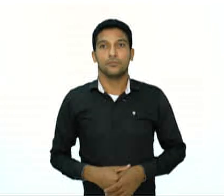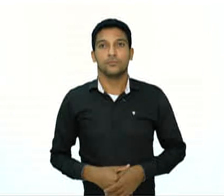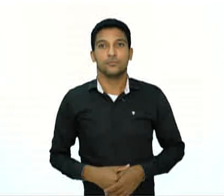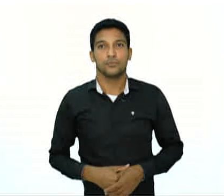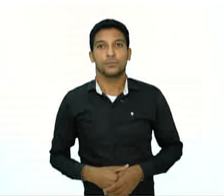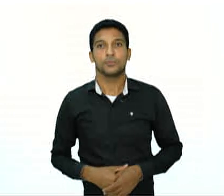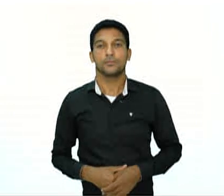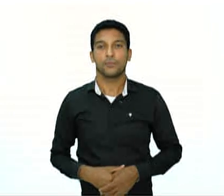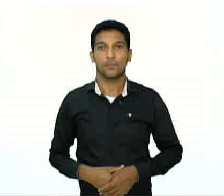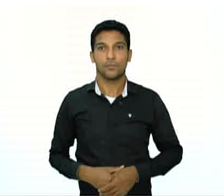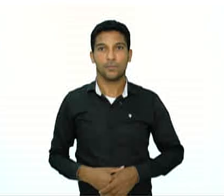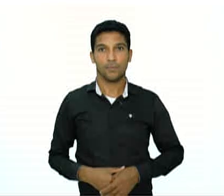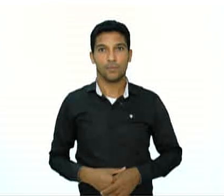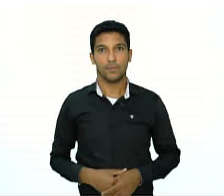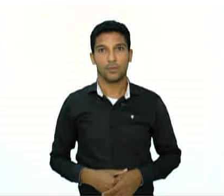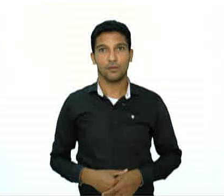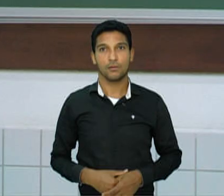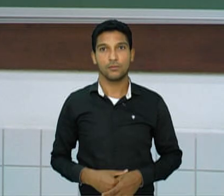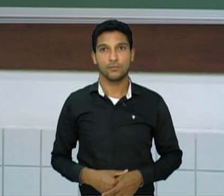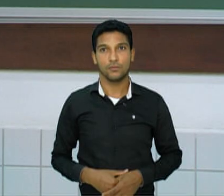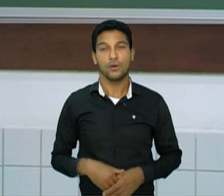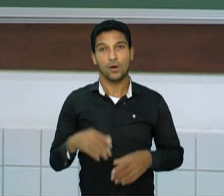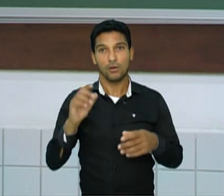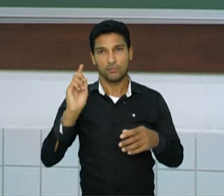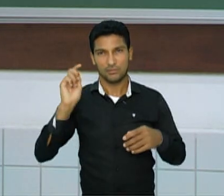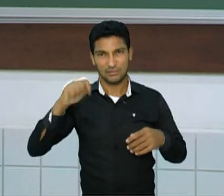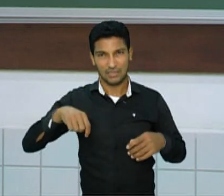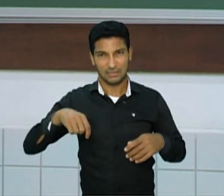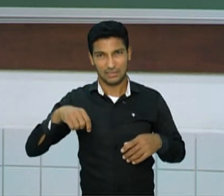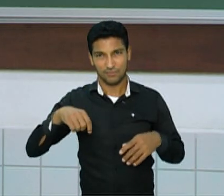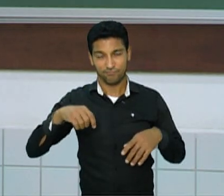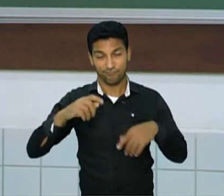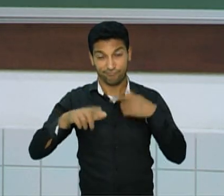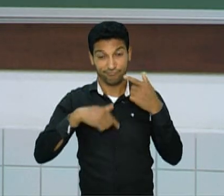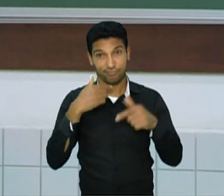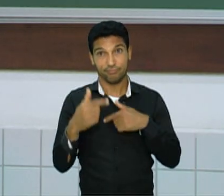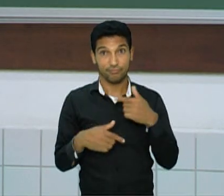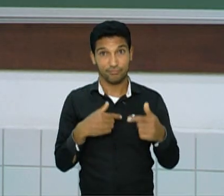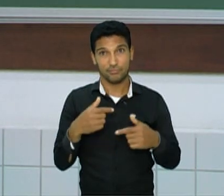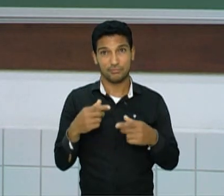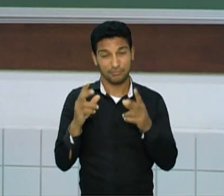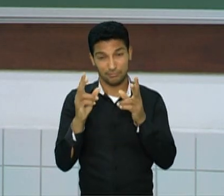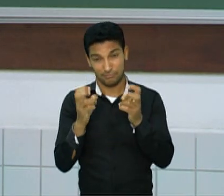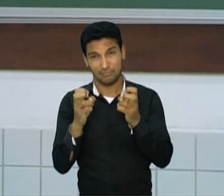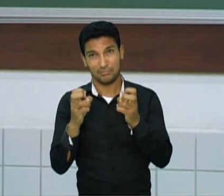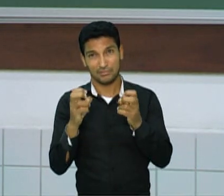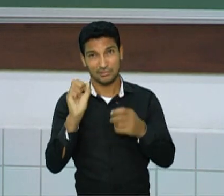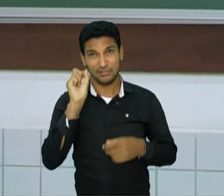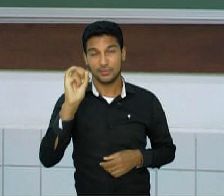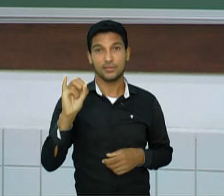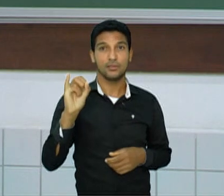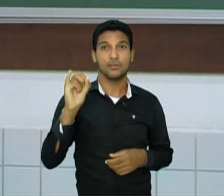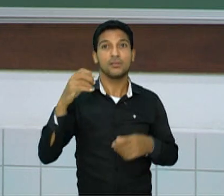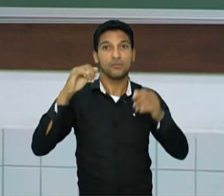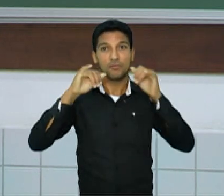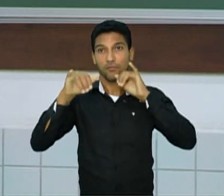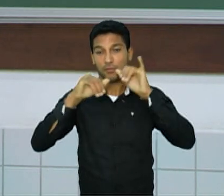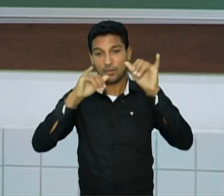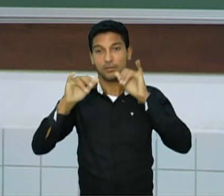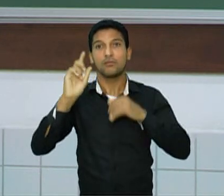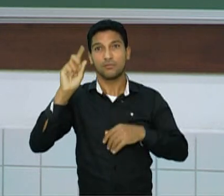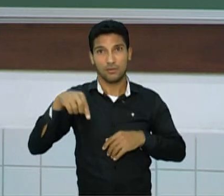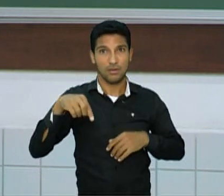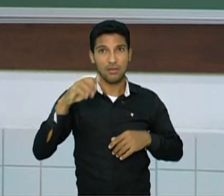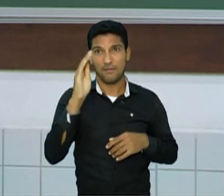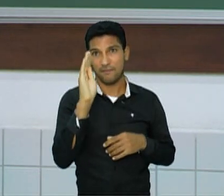notícia recebida é verdadeira ou falsa. Dá um pouco de trabalho checar isso. Então, logo depois do verbo,